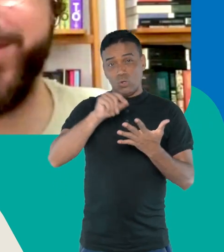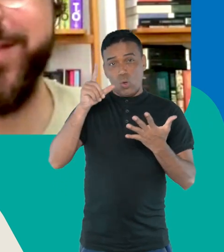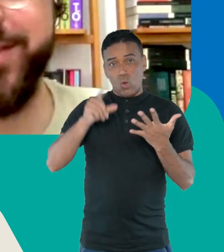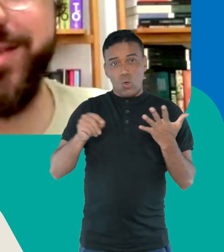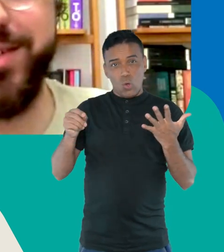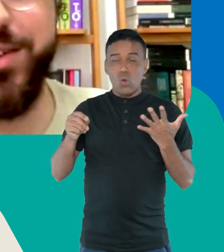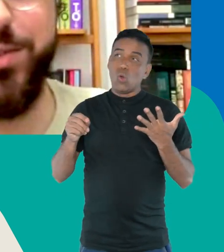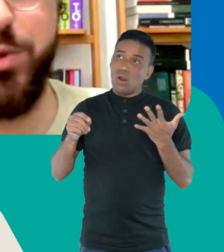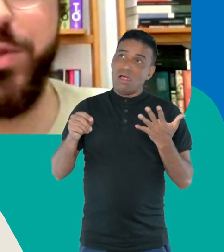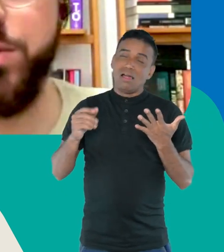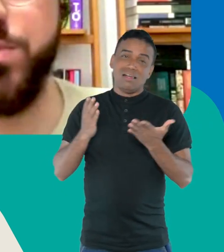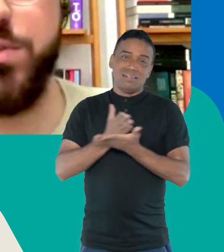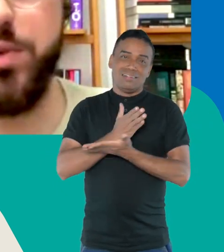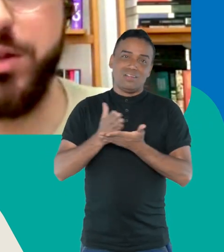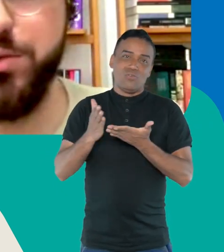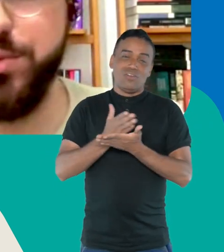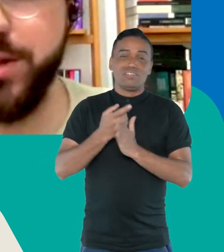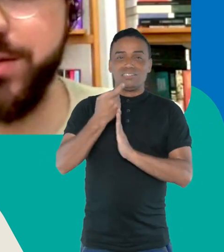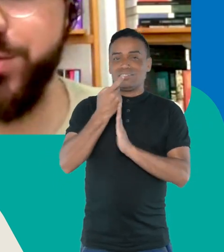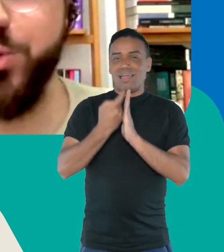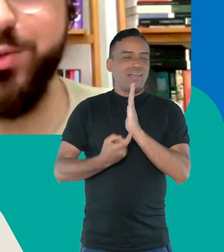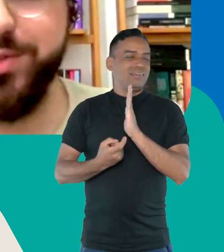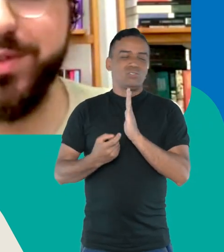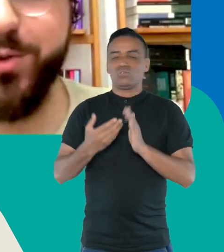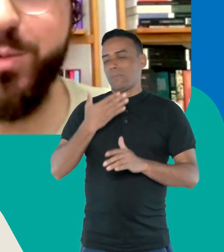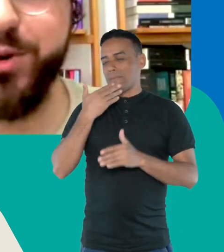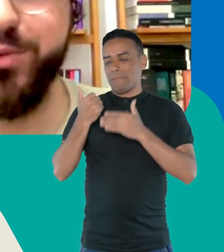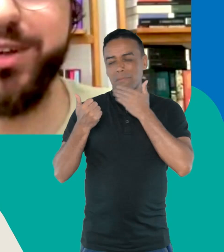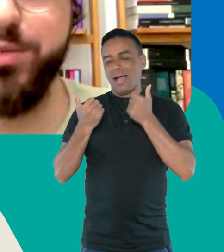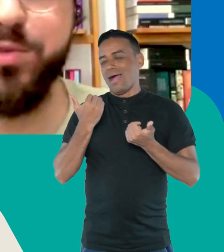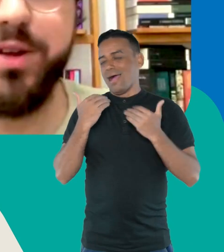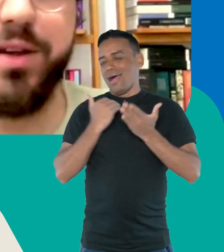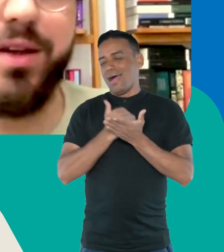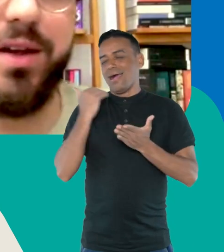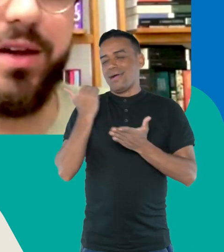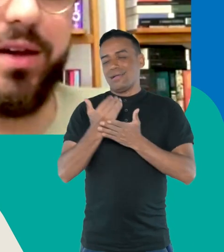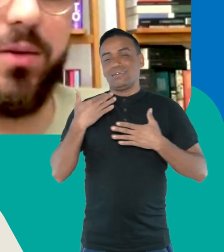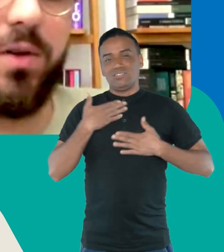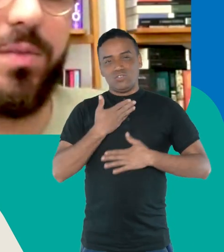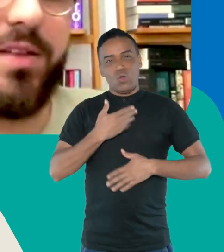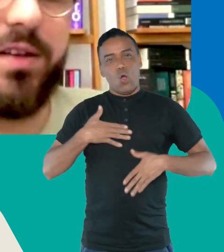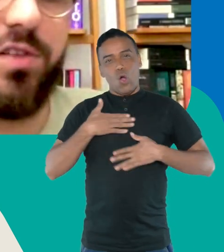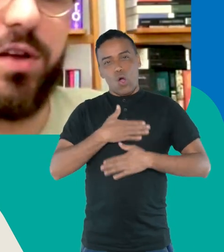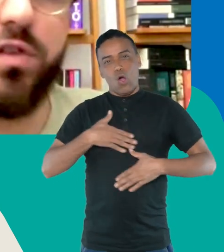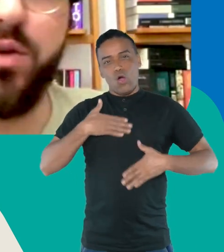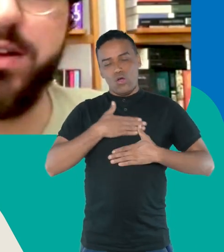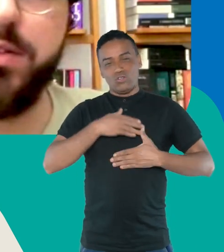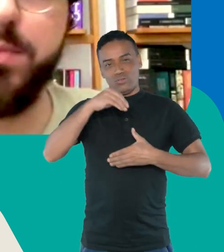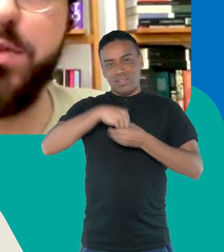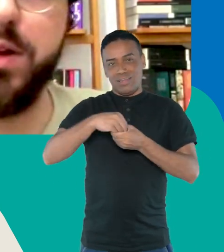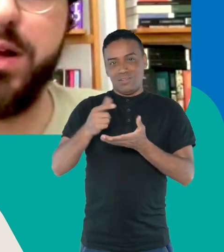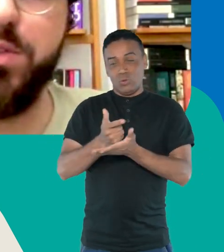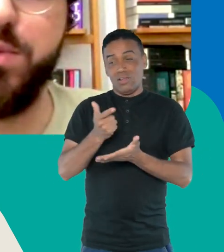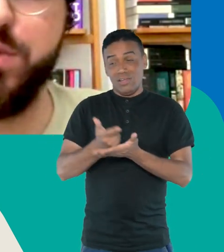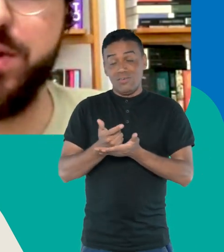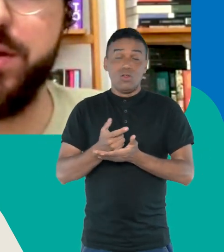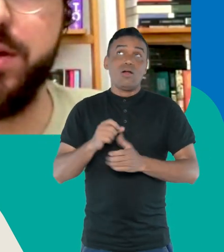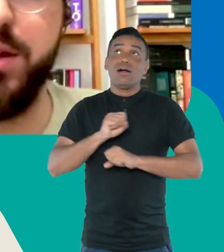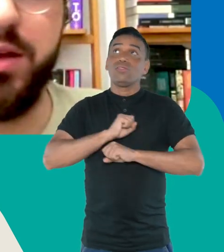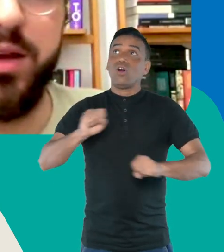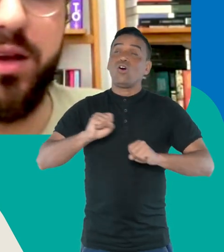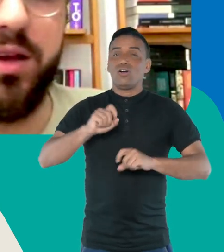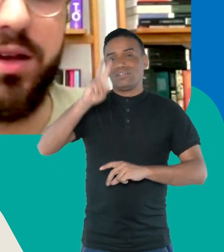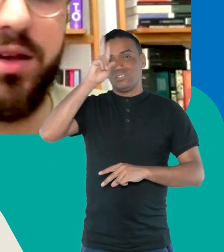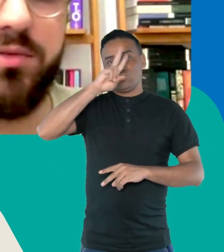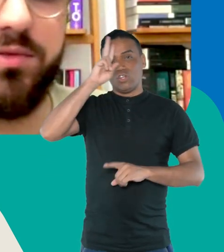é de talvez seja o meu texto favorito entre todos que compõem o livro. Eu gosto bastante da história desse personagem, uma